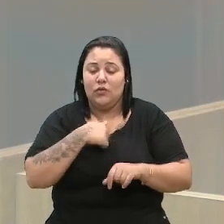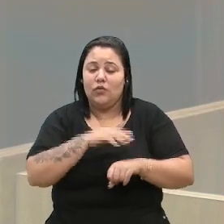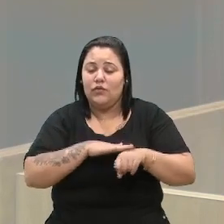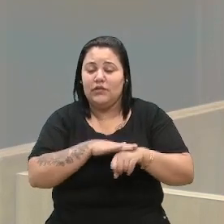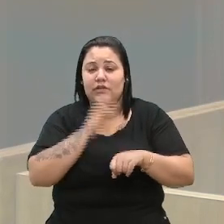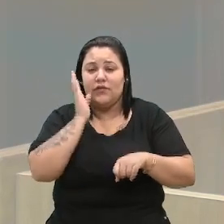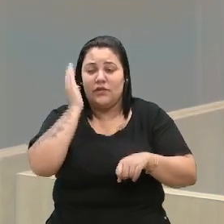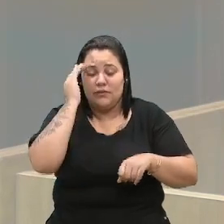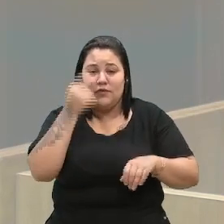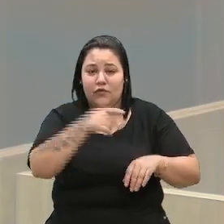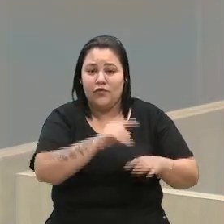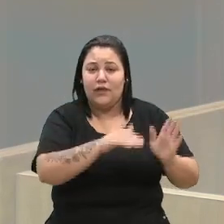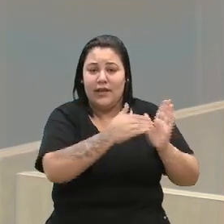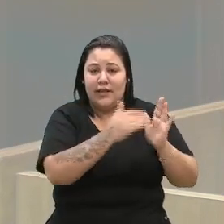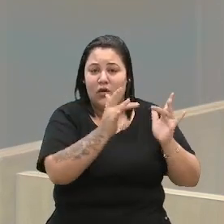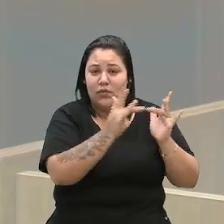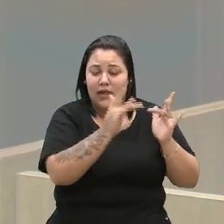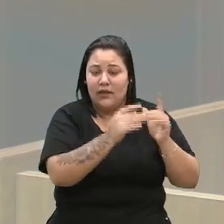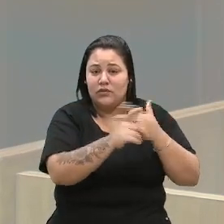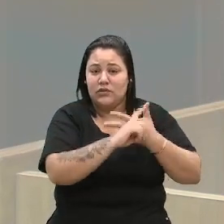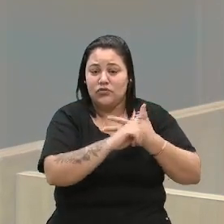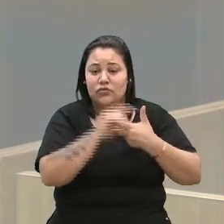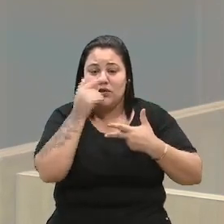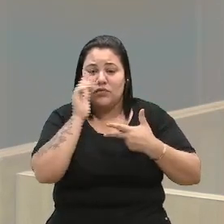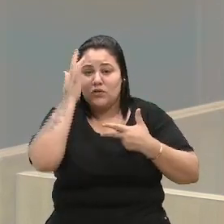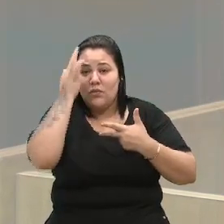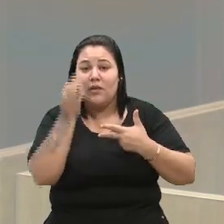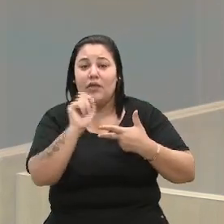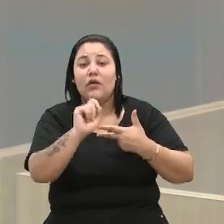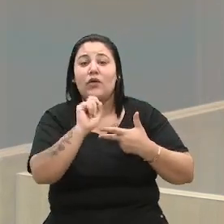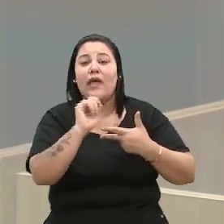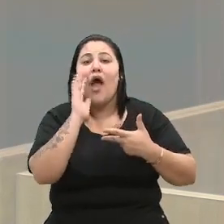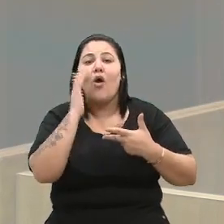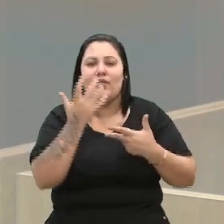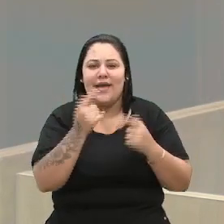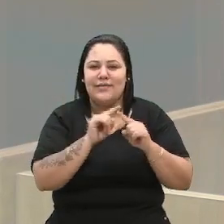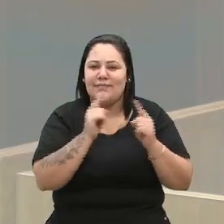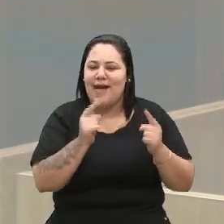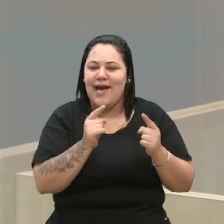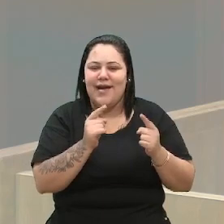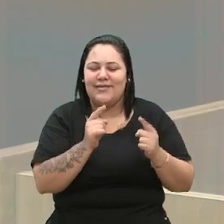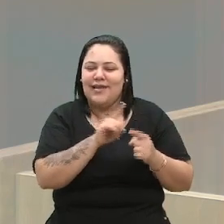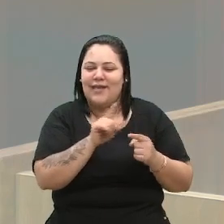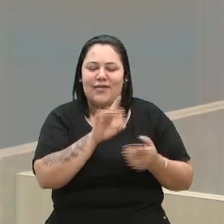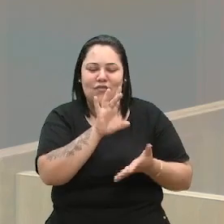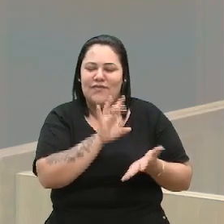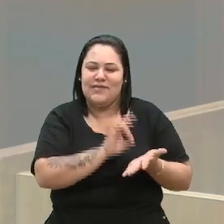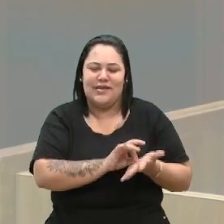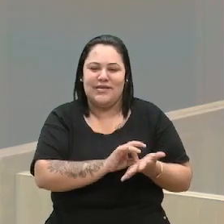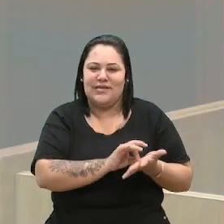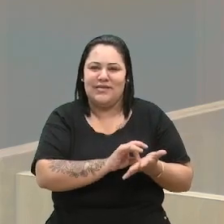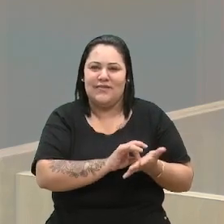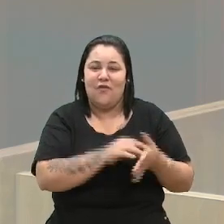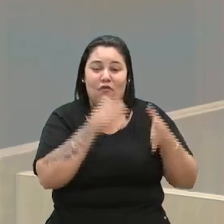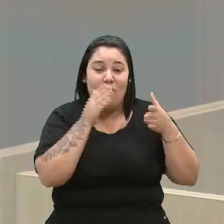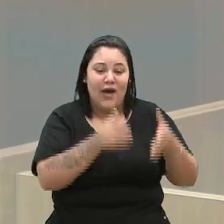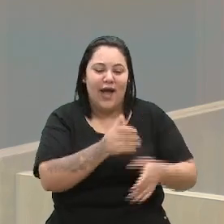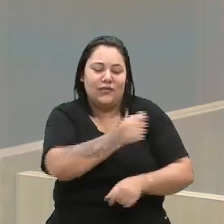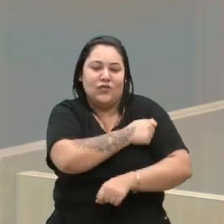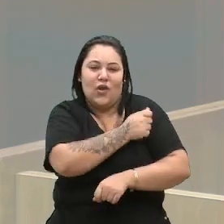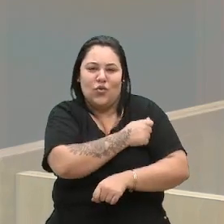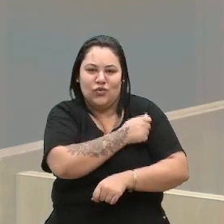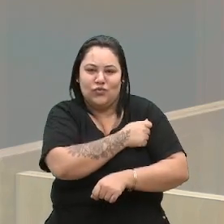foi até o executivo para poder entender melhor, só que ela não regulamentaria, sabe, que fosse para os alunos, né,